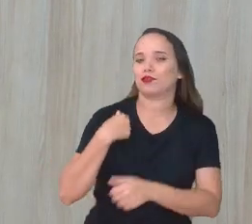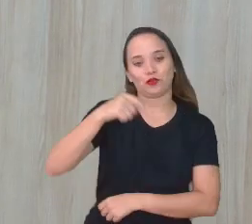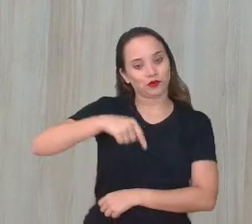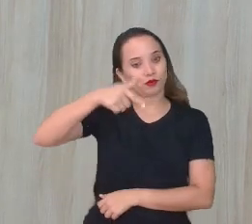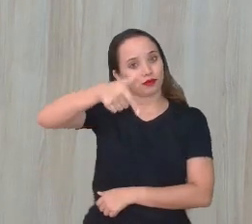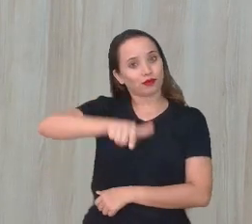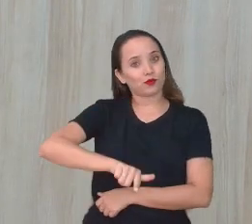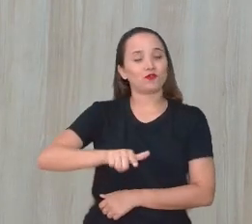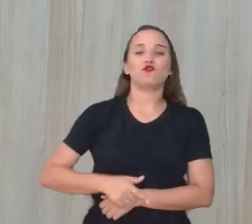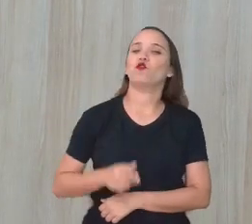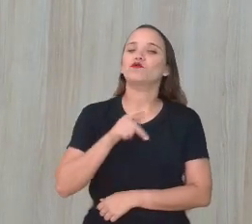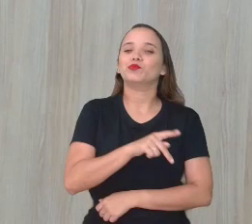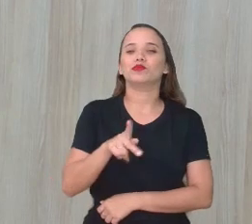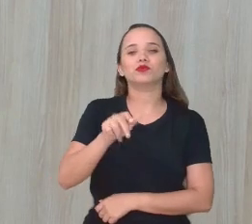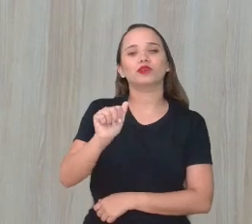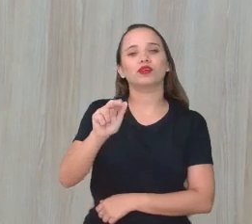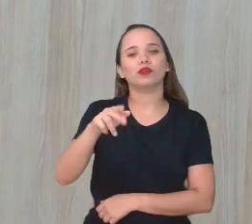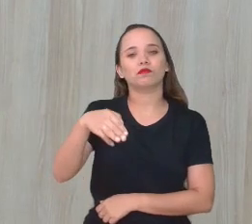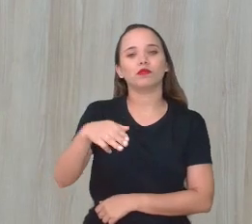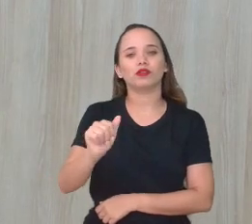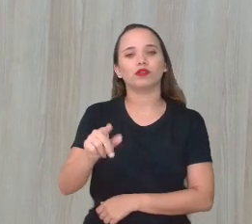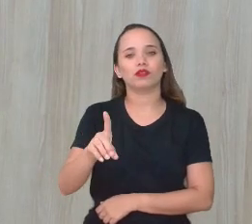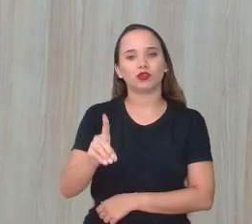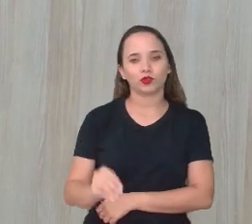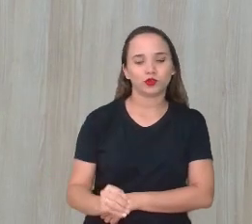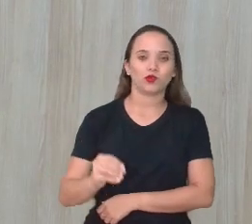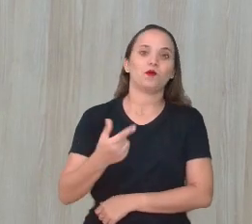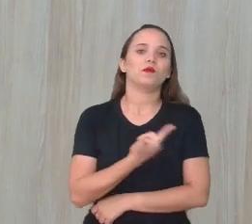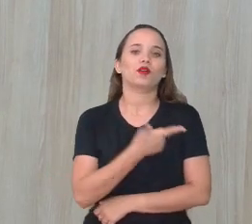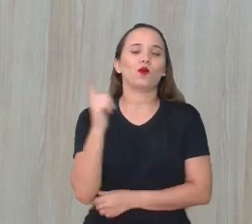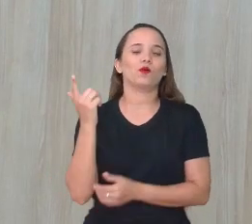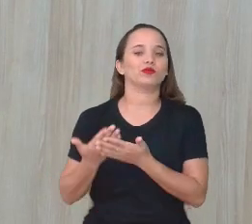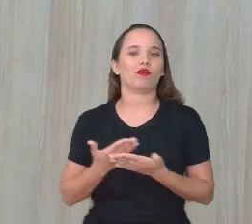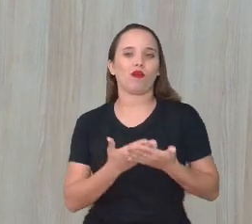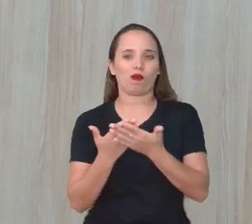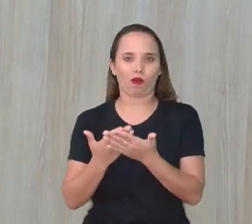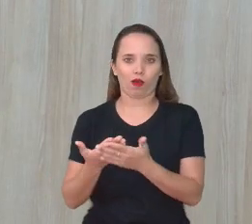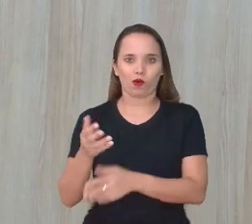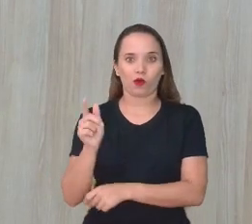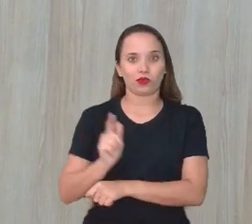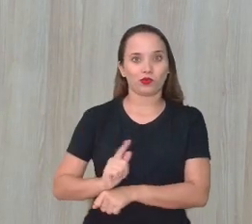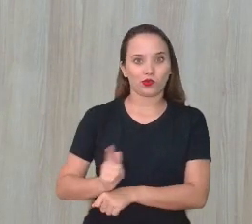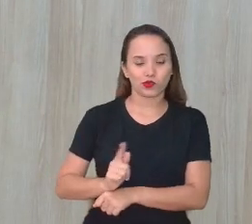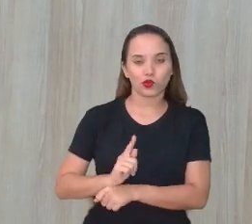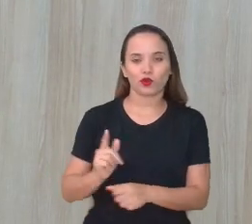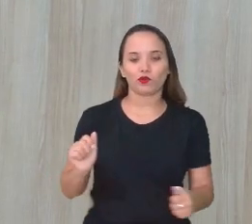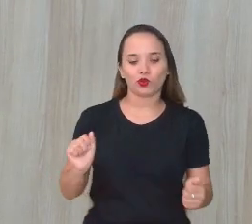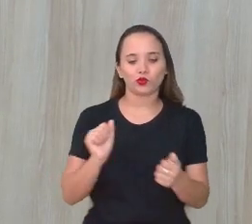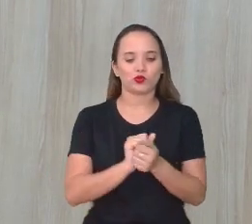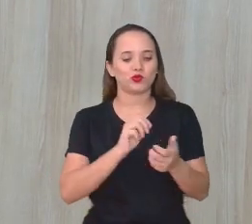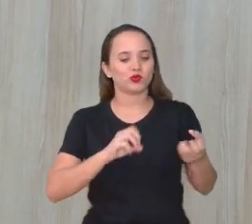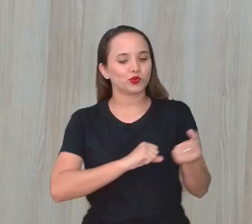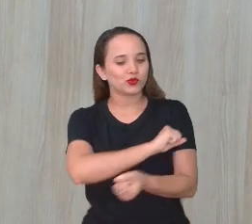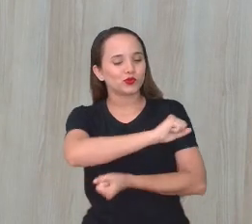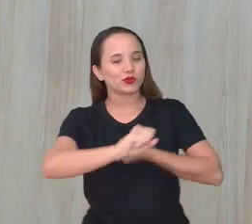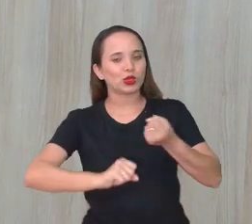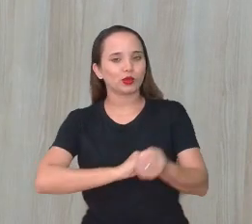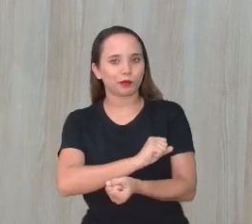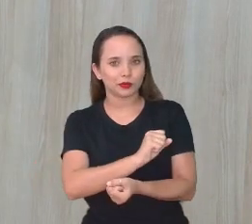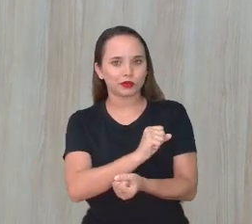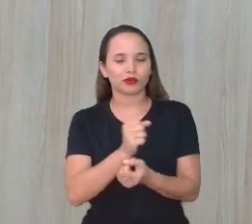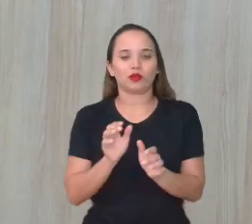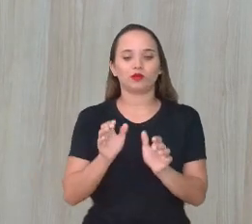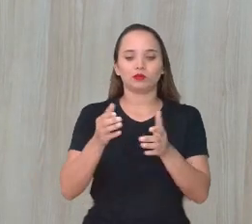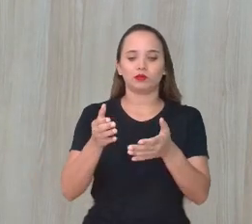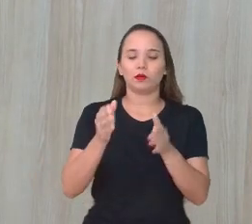de volta, professor Armando Pérez, para mais uma aula de Geografia com Sustentabilidade para